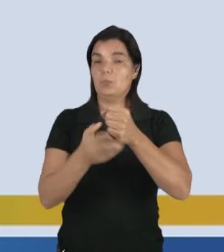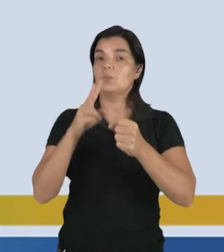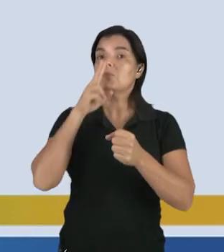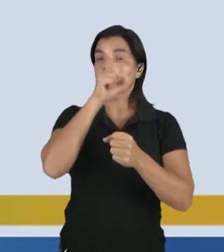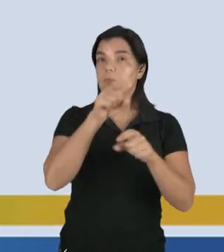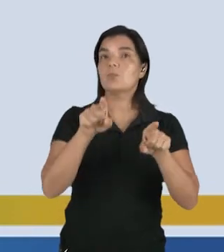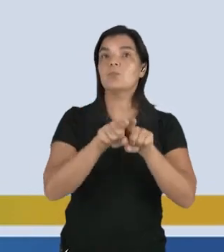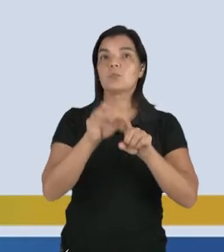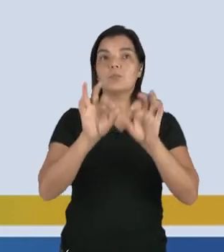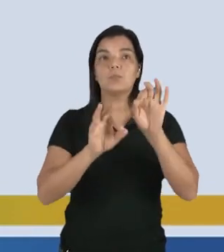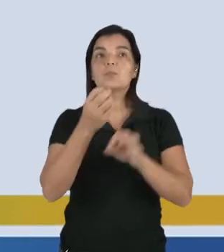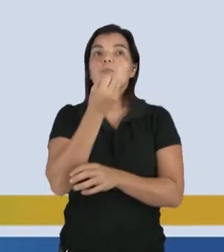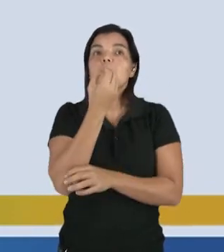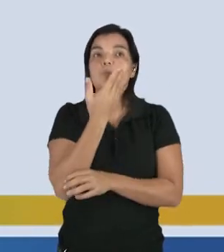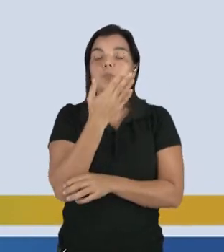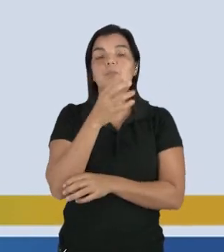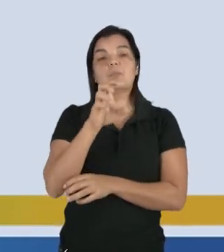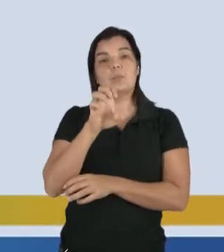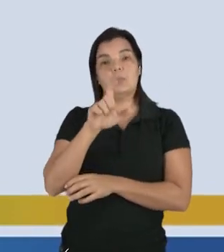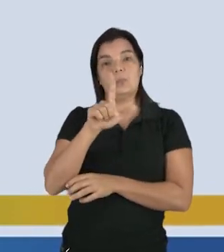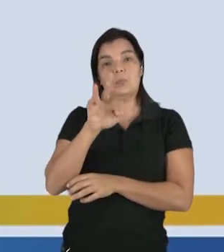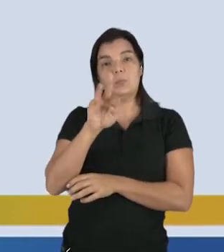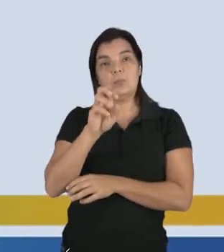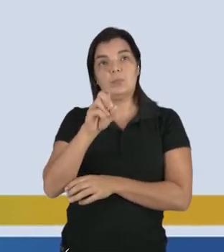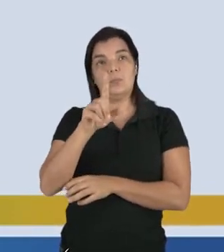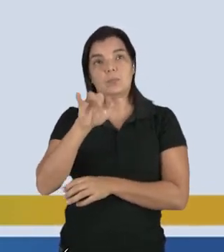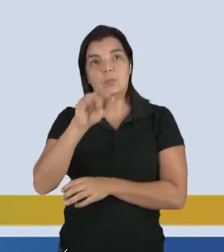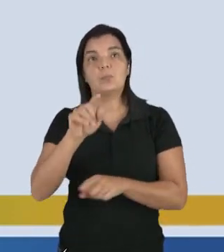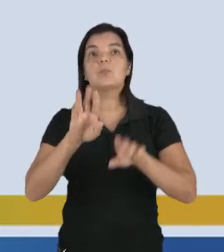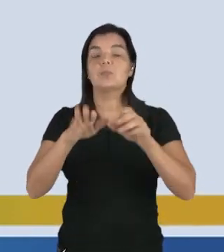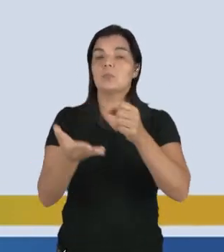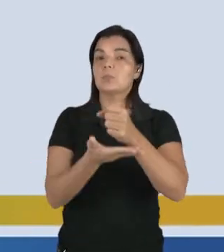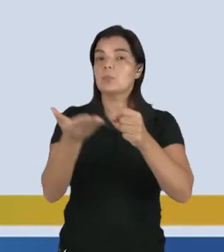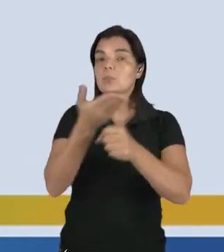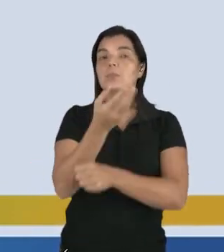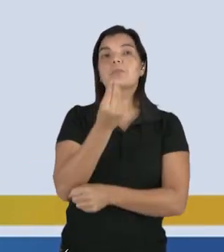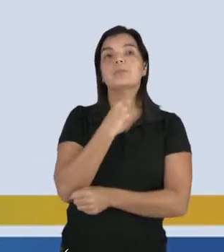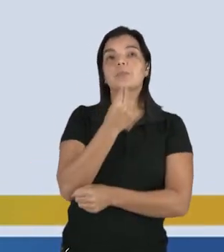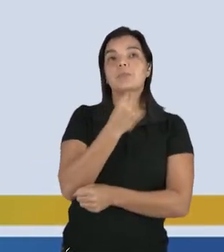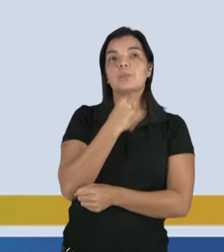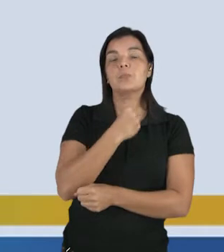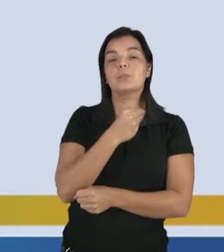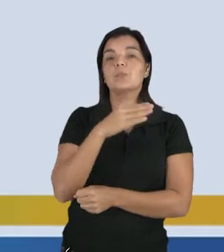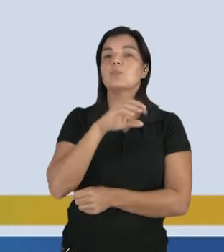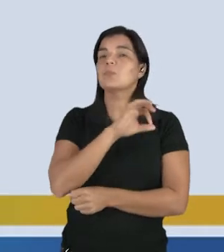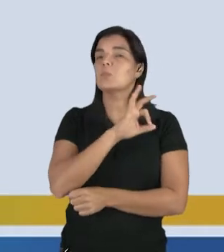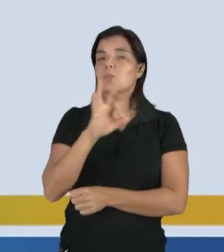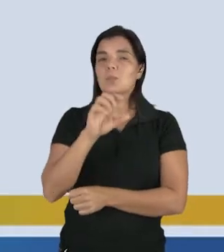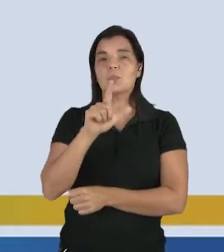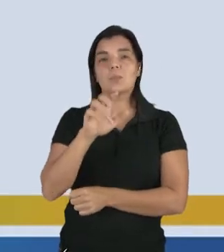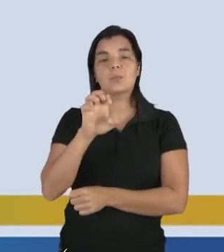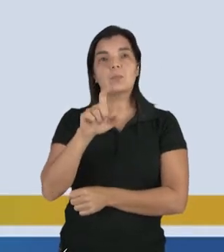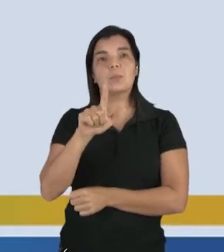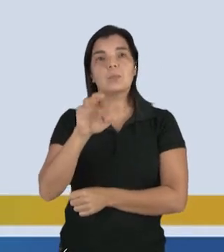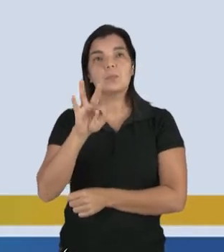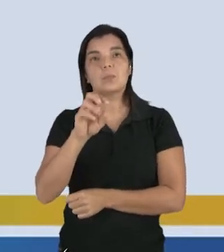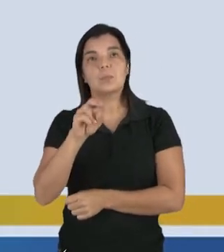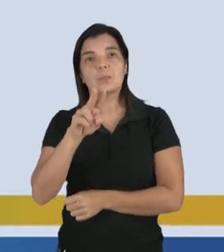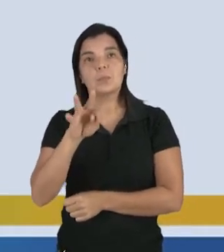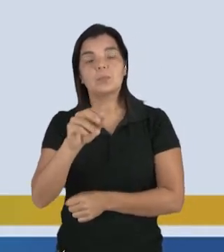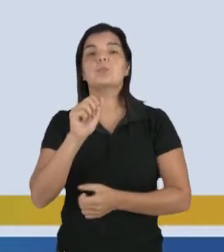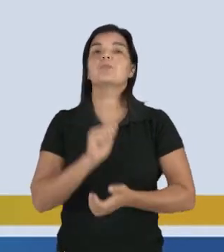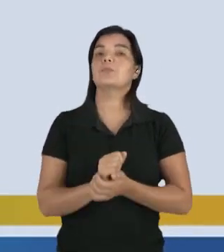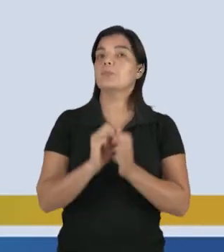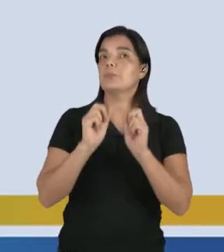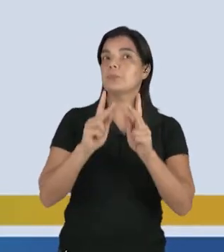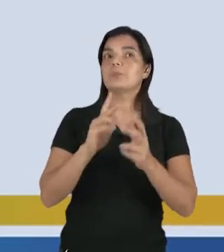Bases fortes constituem bons eletrólitos, já as fracas constituem maus